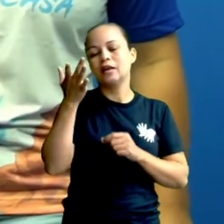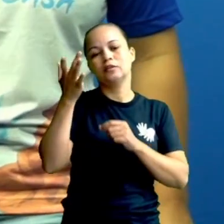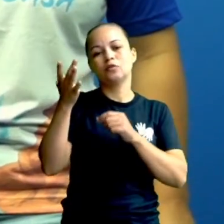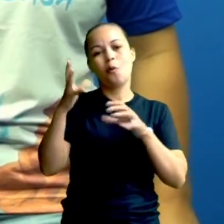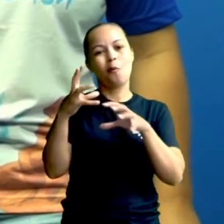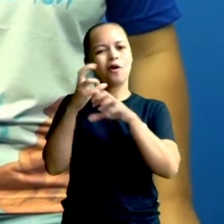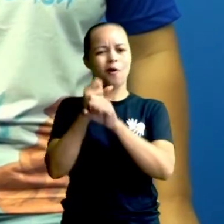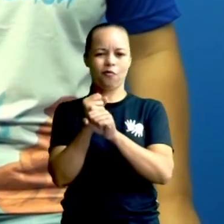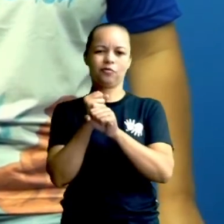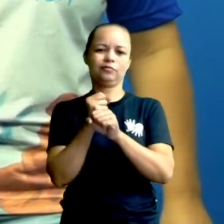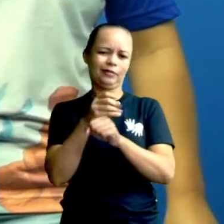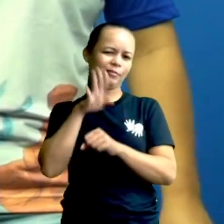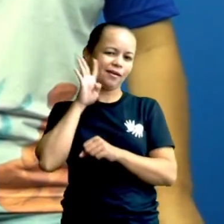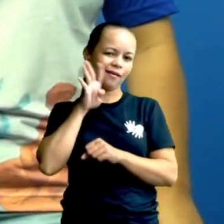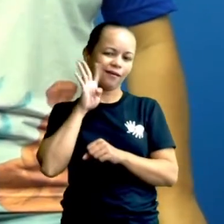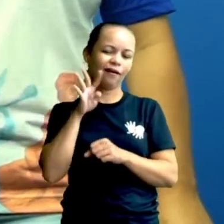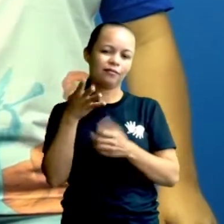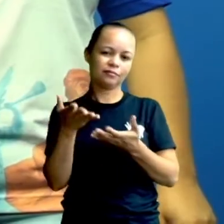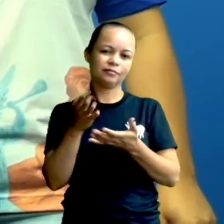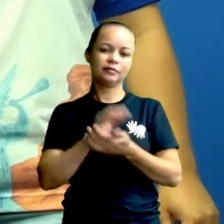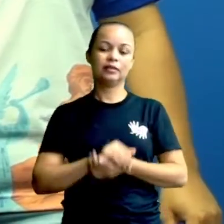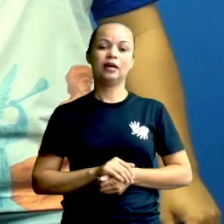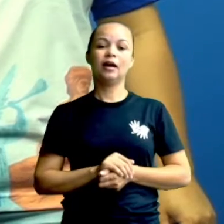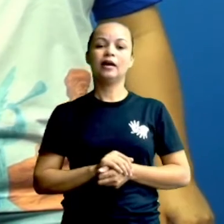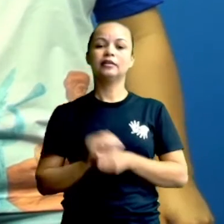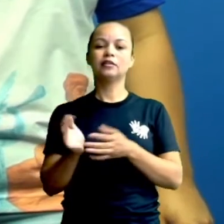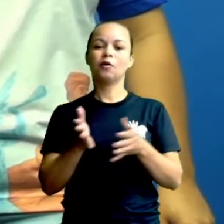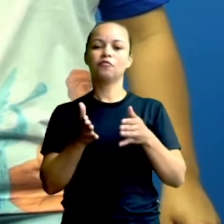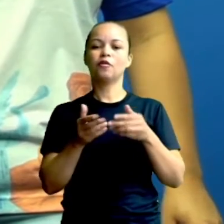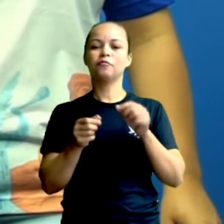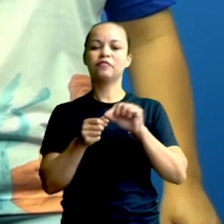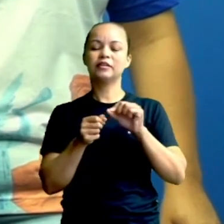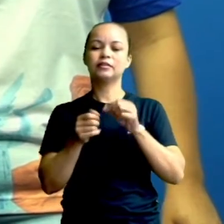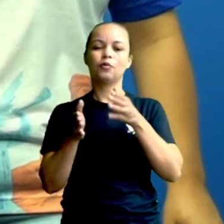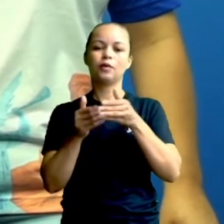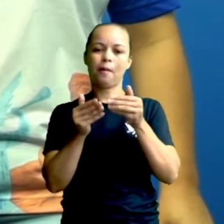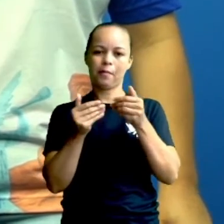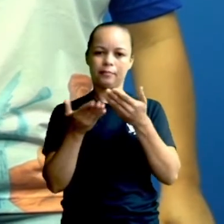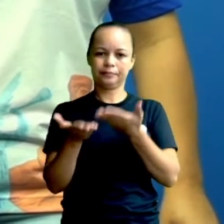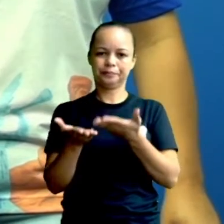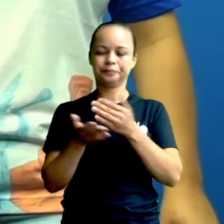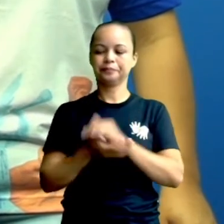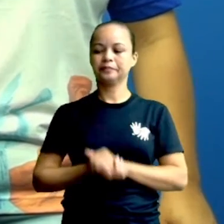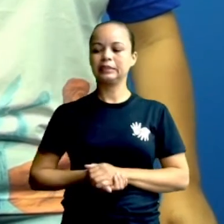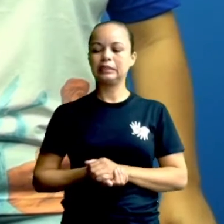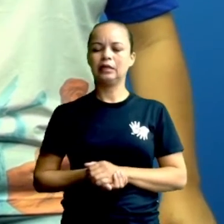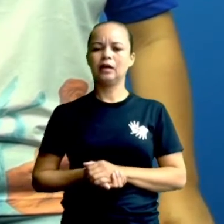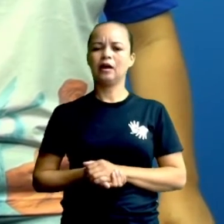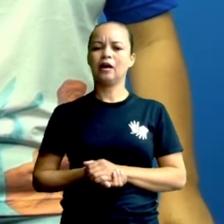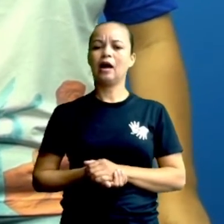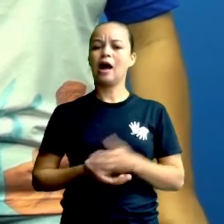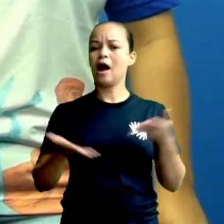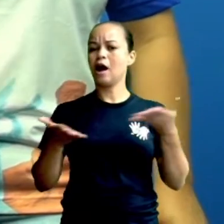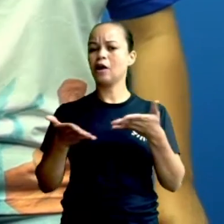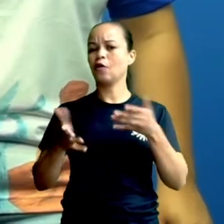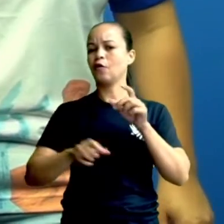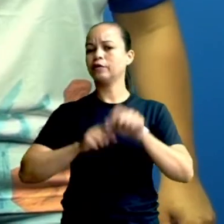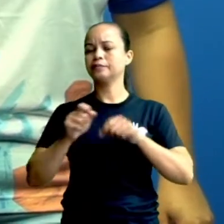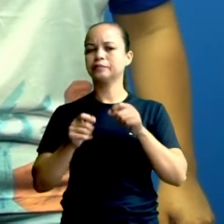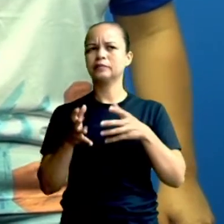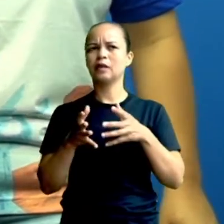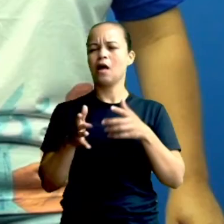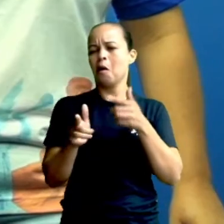cálculo. Olha que legal! Então, vamos fazer o que ele pediu, tá? Aí, o que a gente vai fazer agora? Como